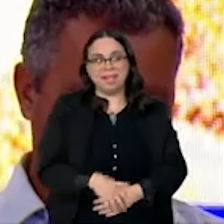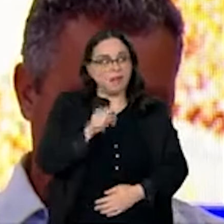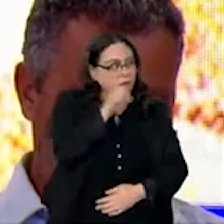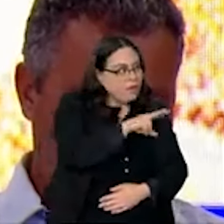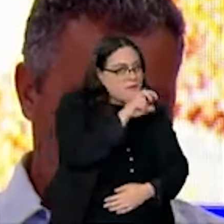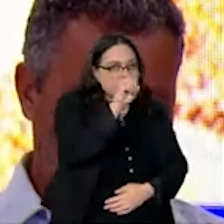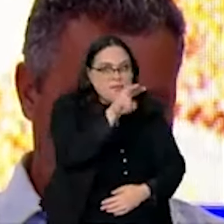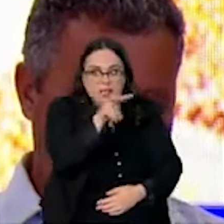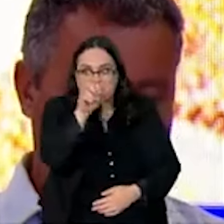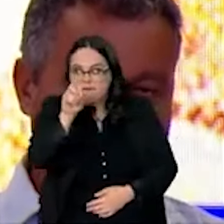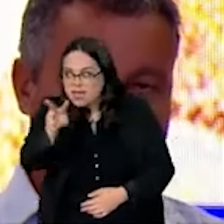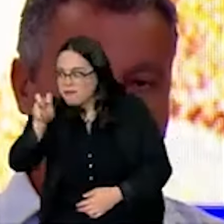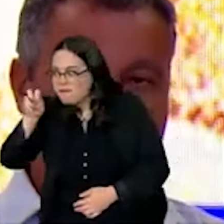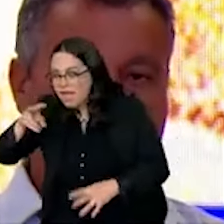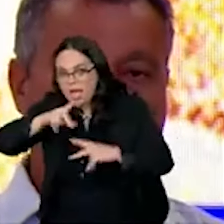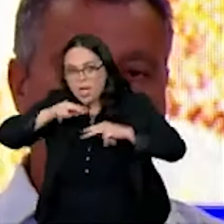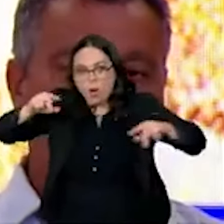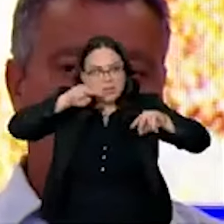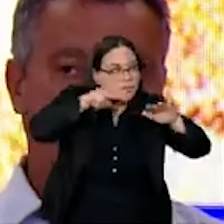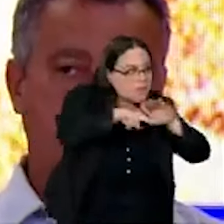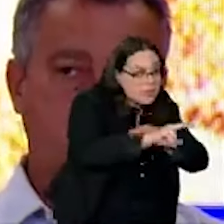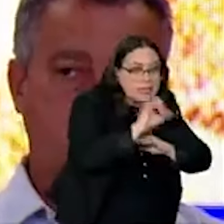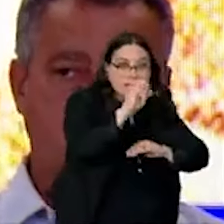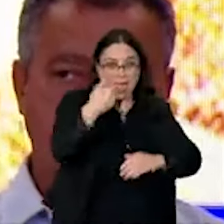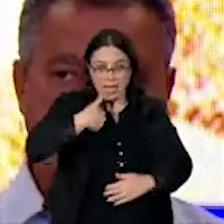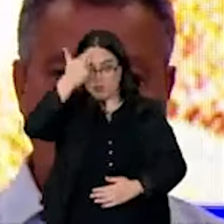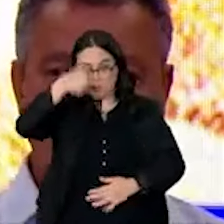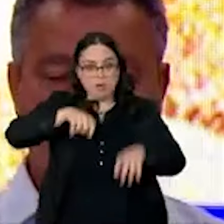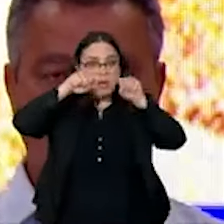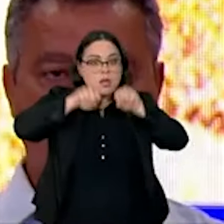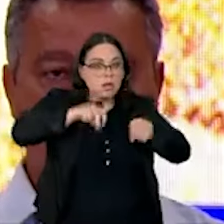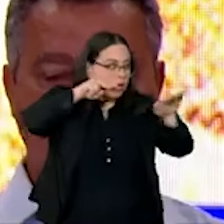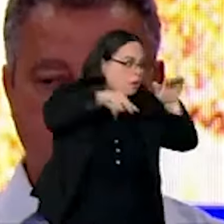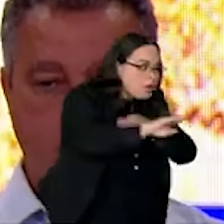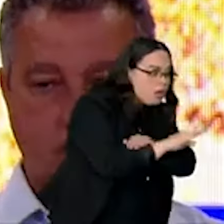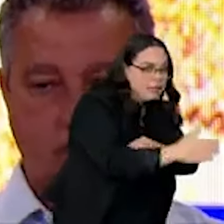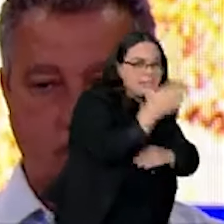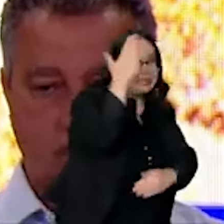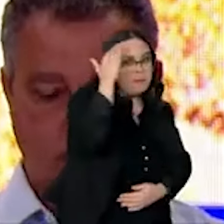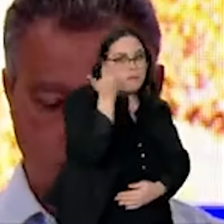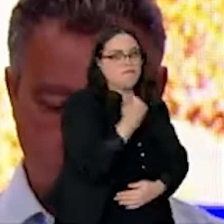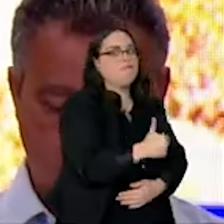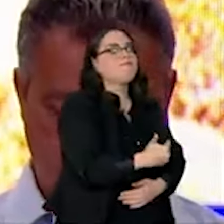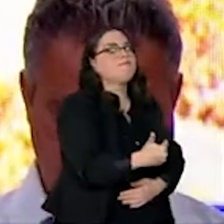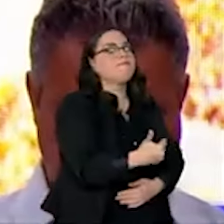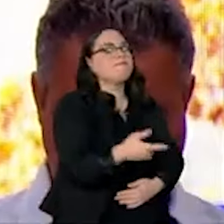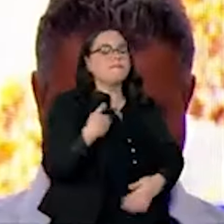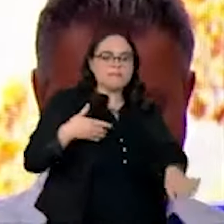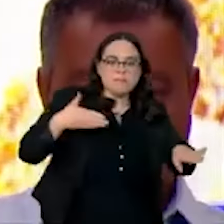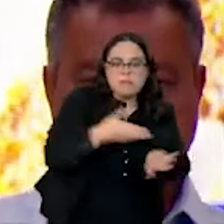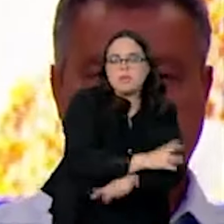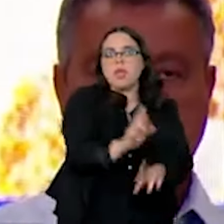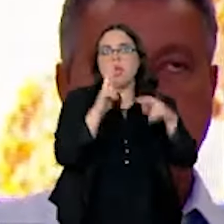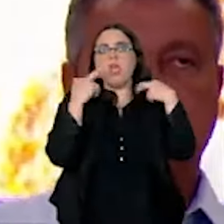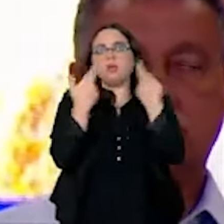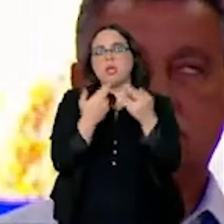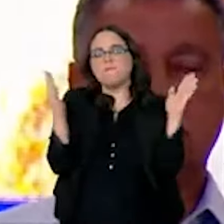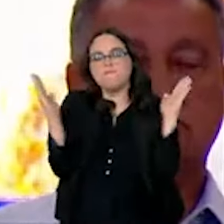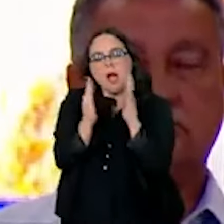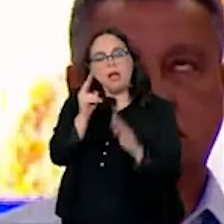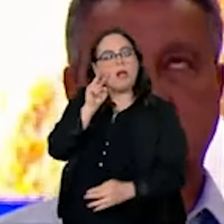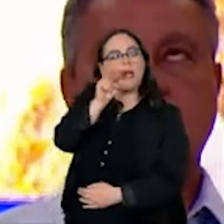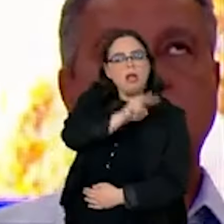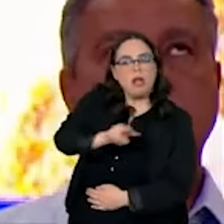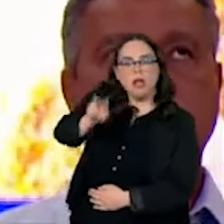Então, eu vi muita coisa que, se a gente não vem, a gente não sabe. E vi nas reuniões, sabe,